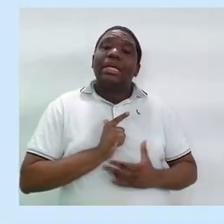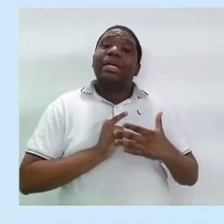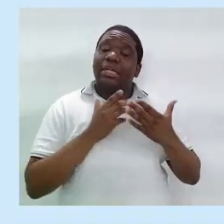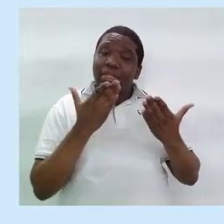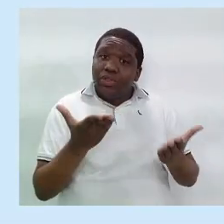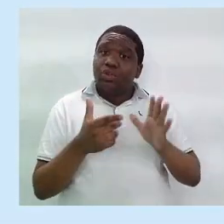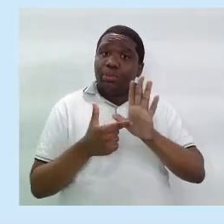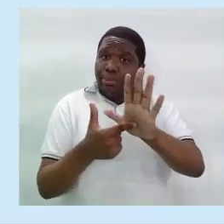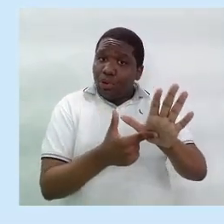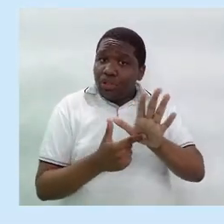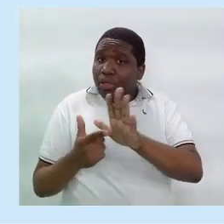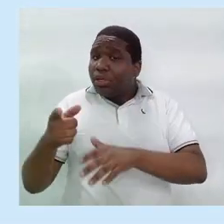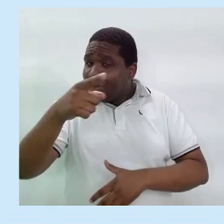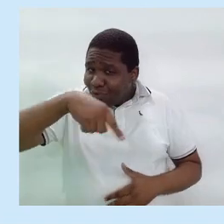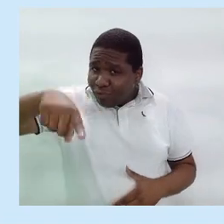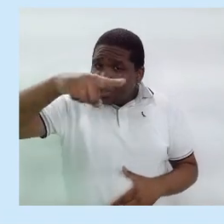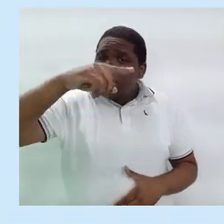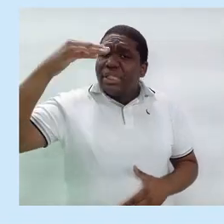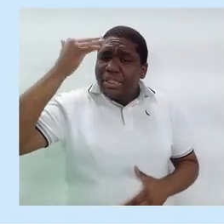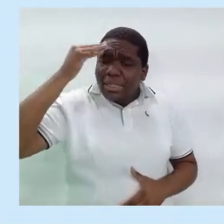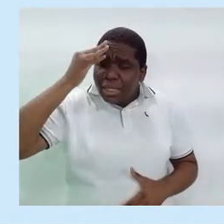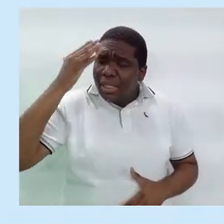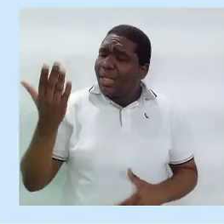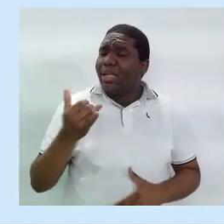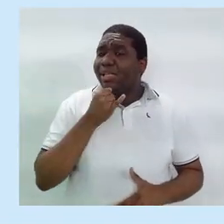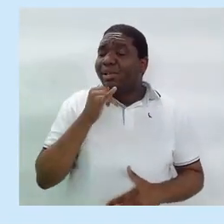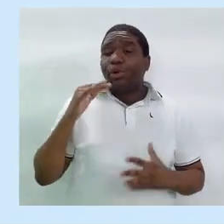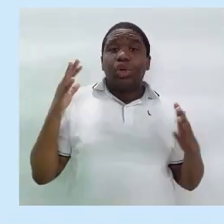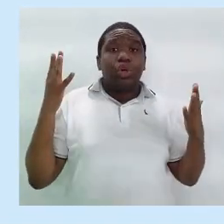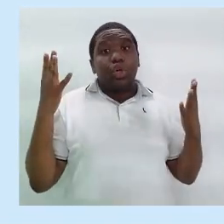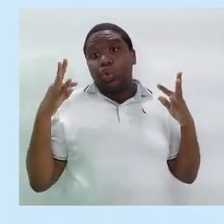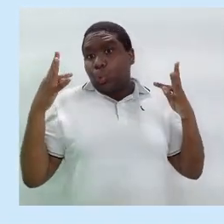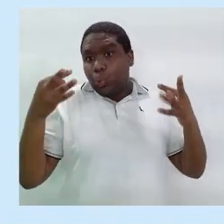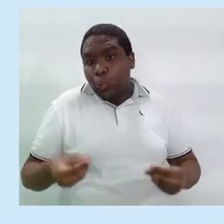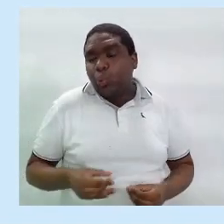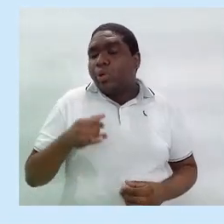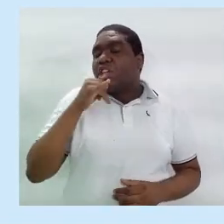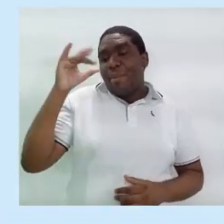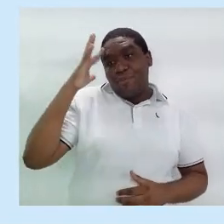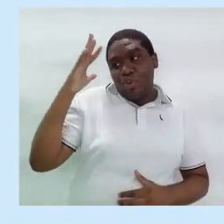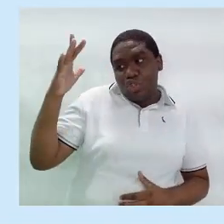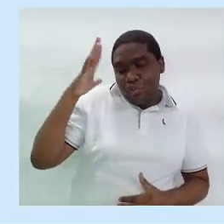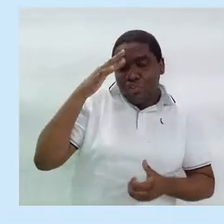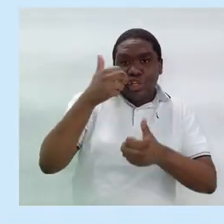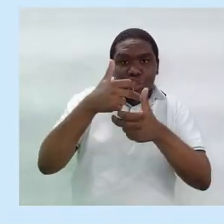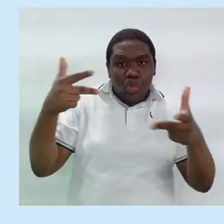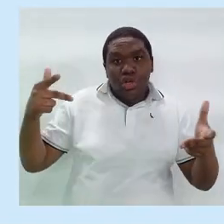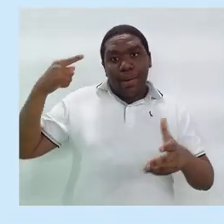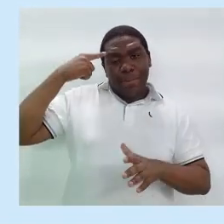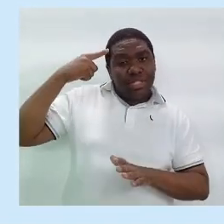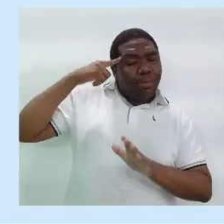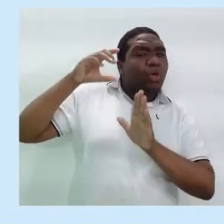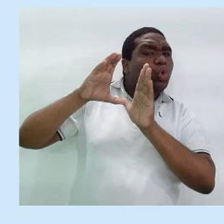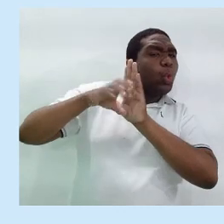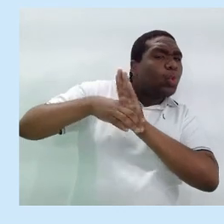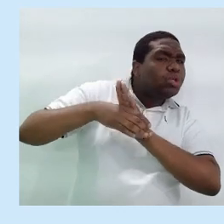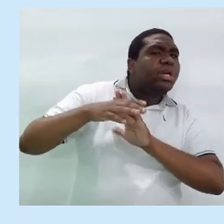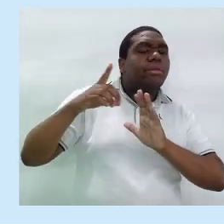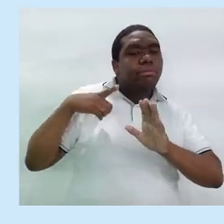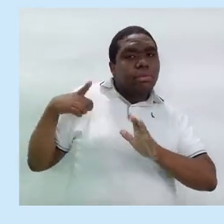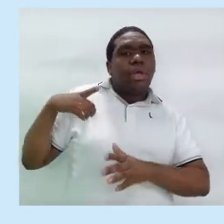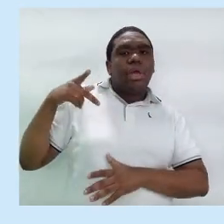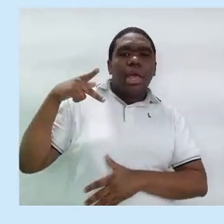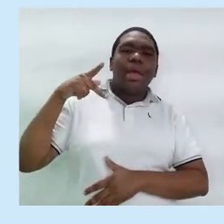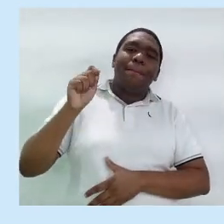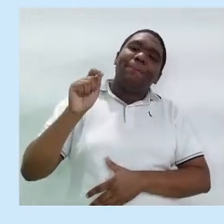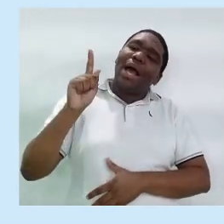justamente mostrar a vocês que nem todas as tradições, filosofias que têm como base o paganismo